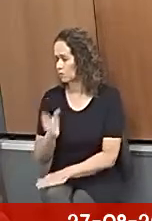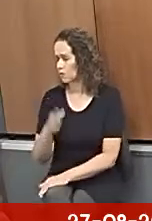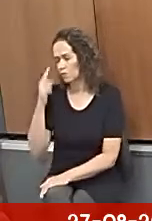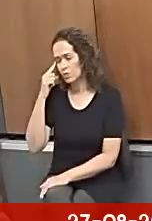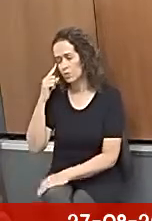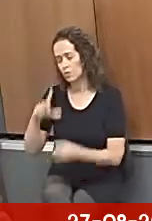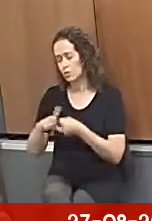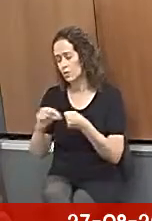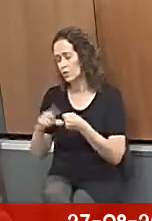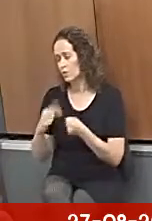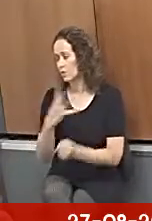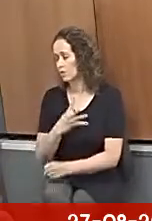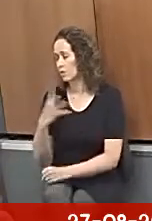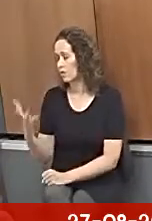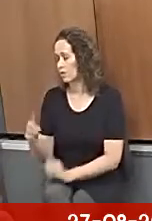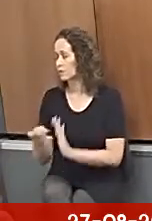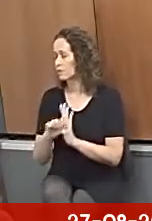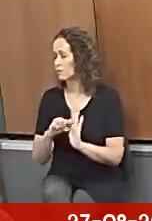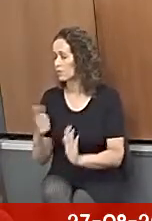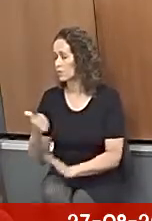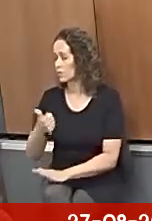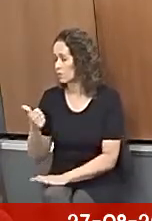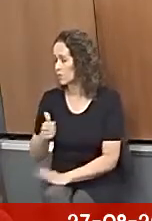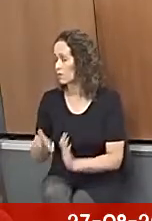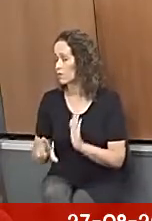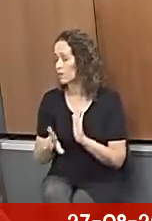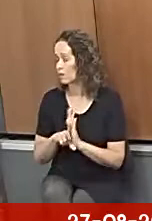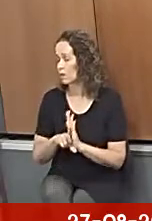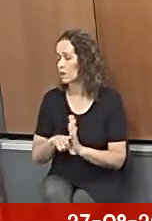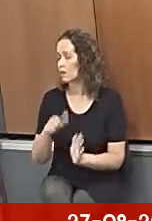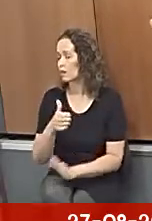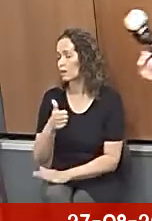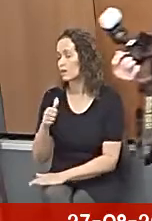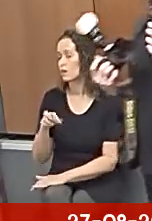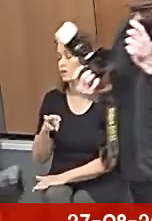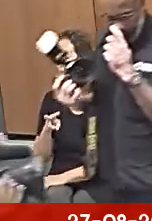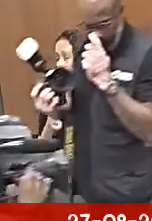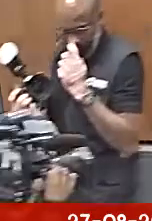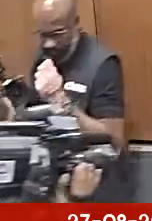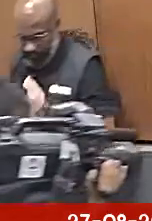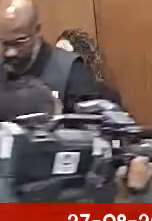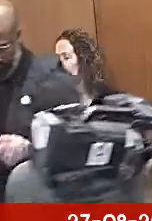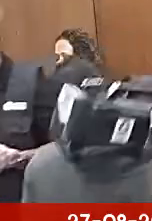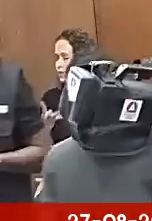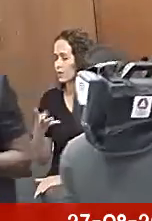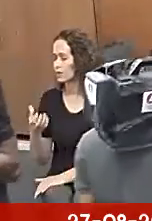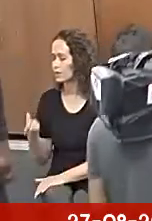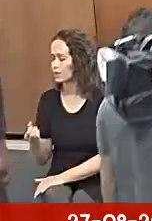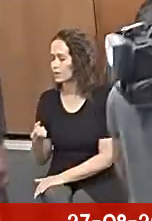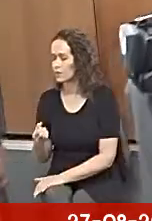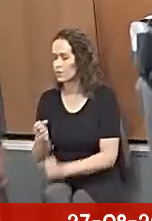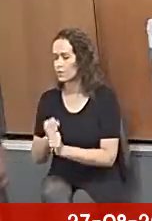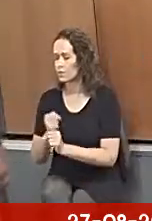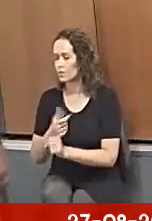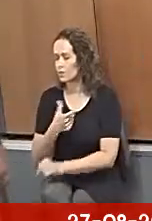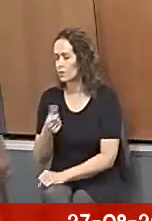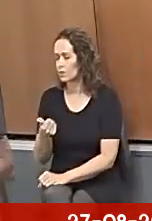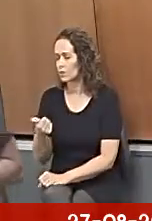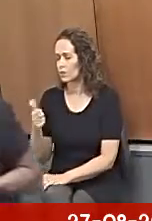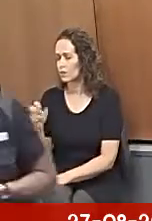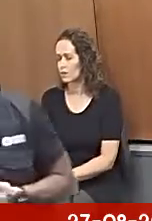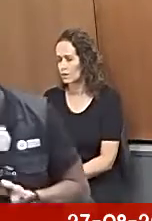44 parágrafo 1º da lei 3446 de 2015 salehi não tem nada a ver com o estatuto da pessoa com deficiência